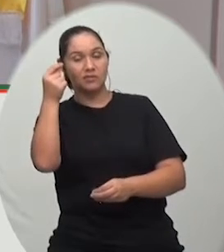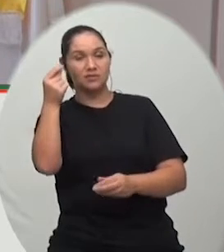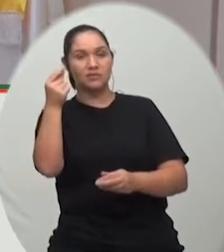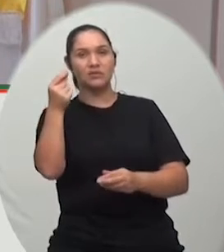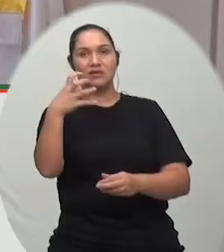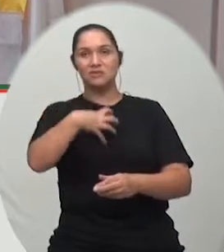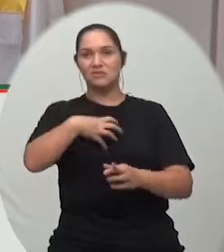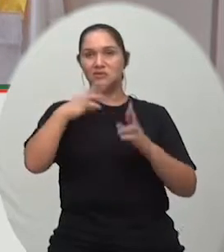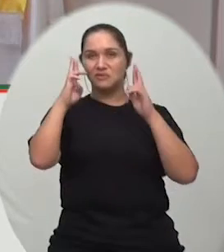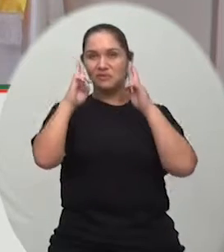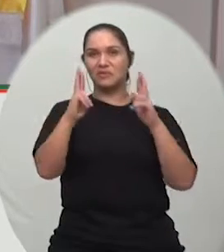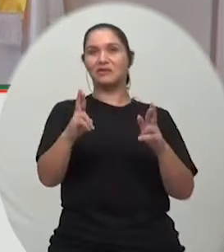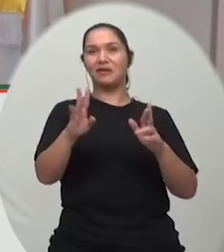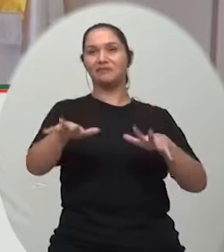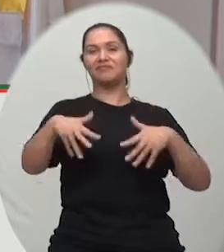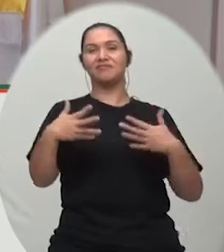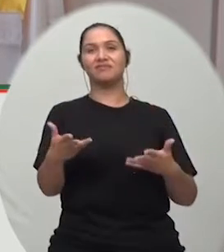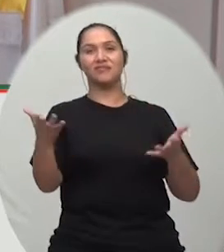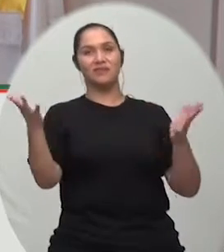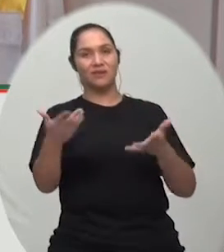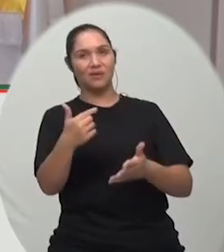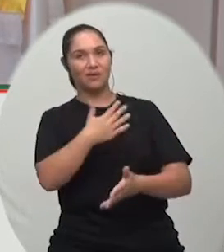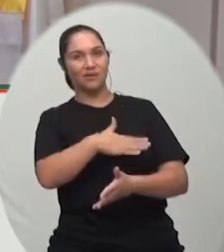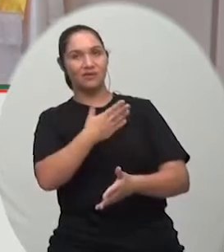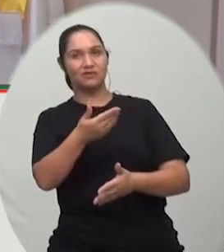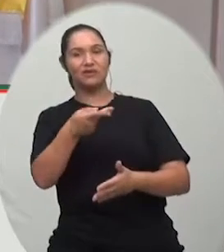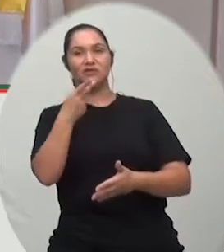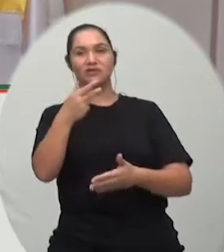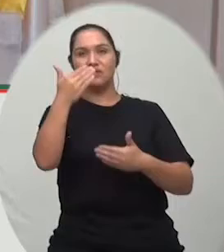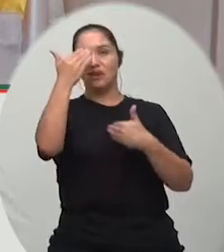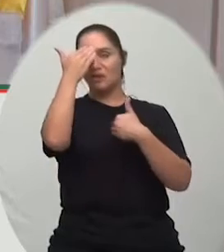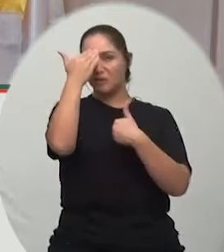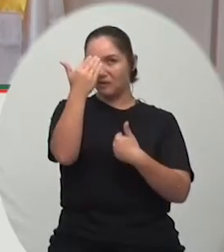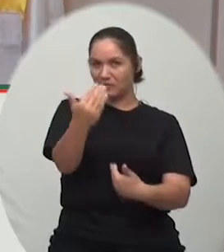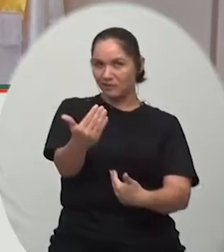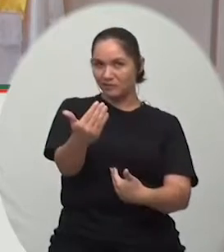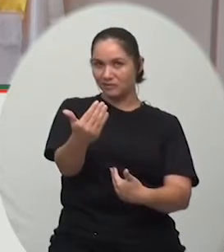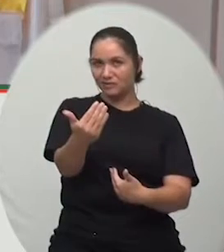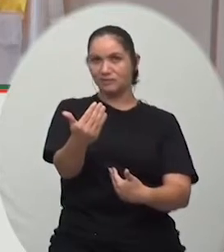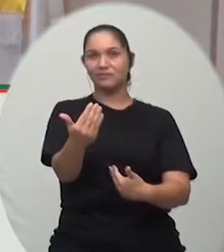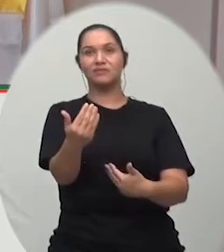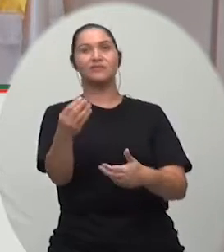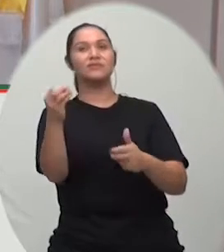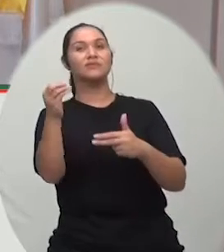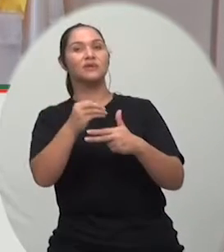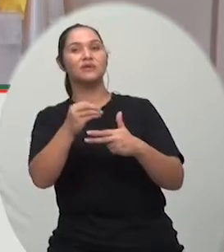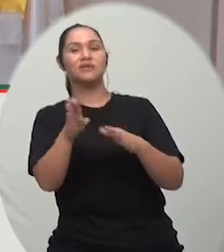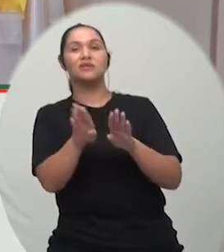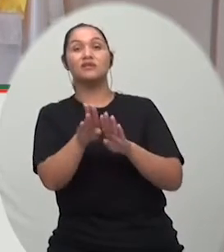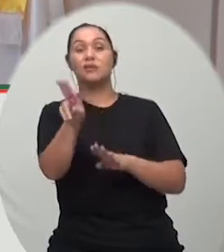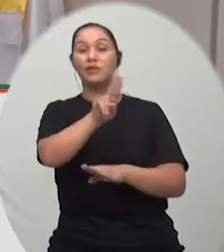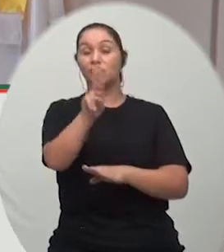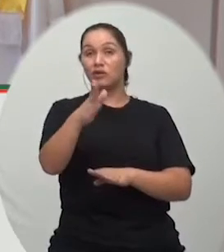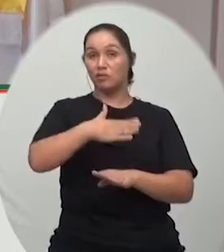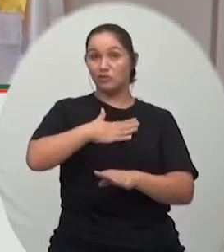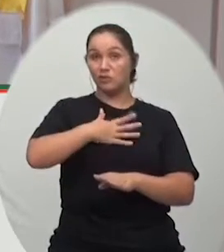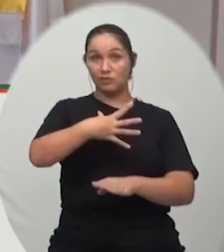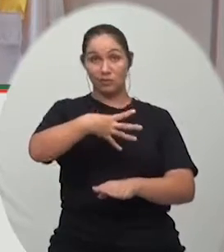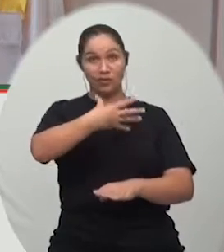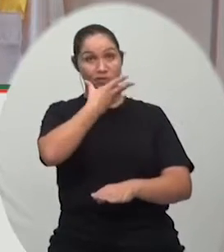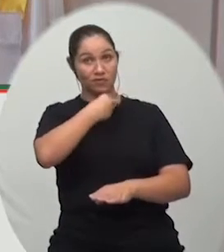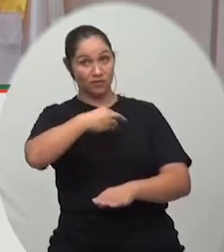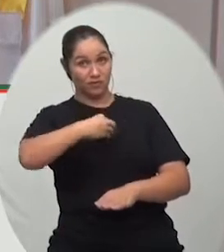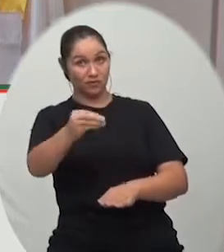aqui a minha gratidão para com a UNESC, em nome do meu filho também, e dizer que,